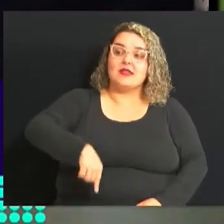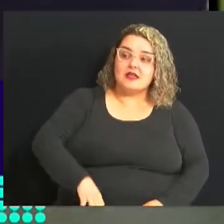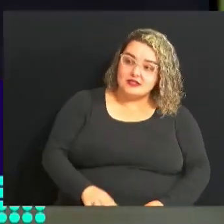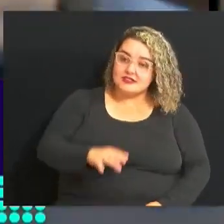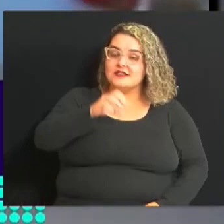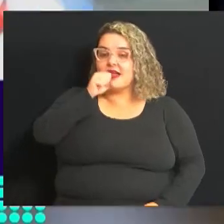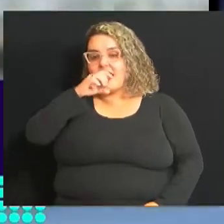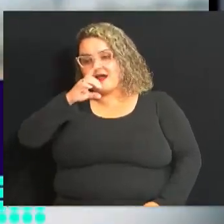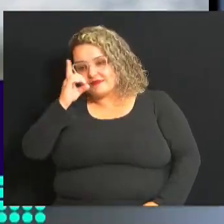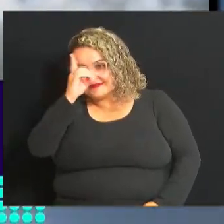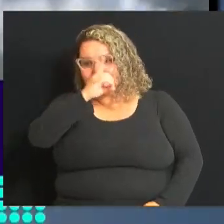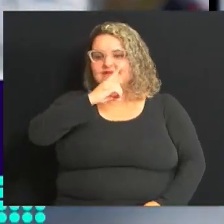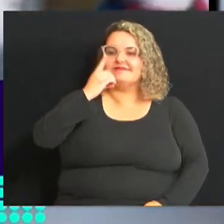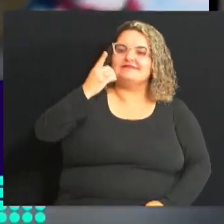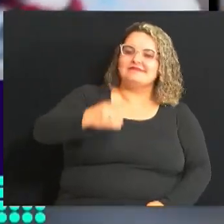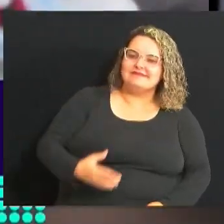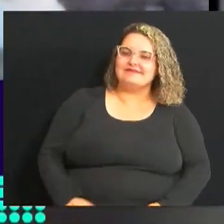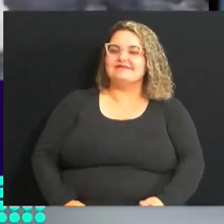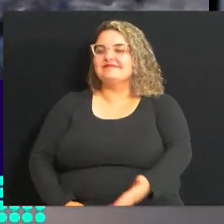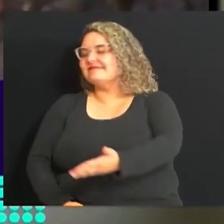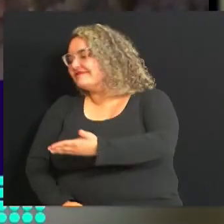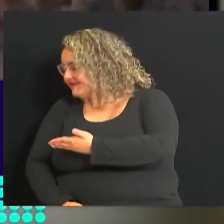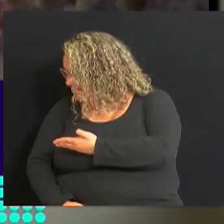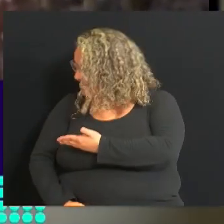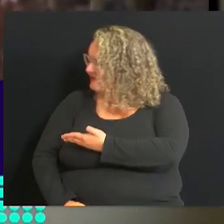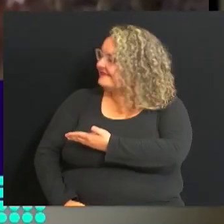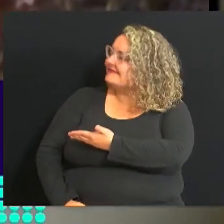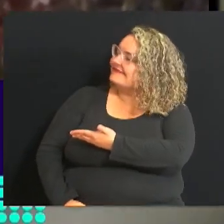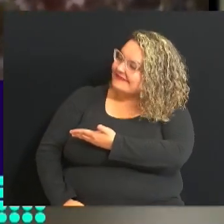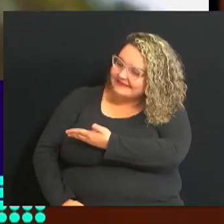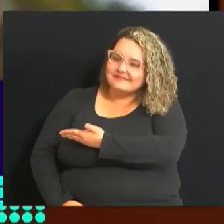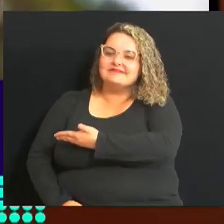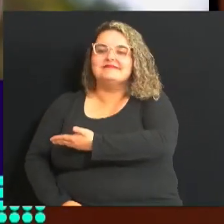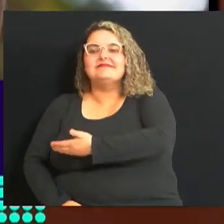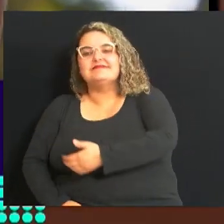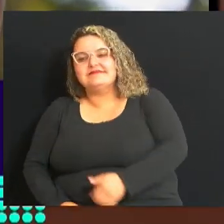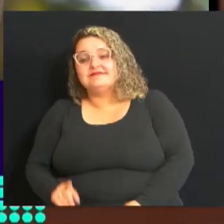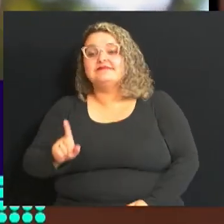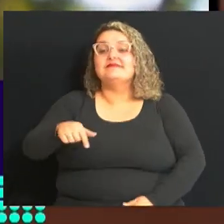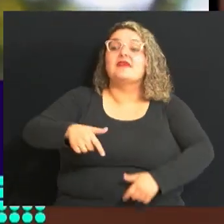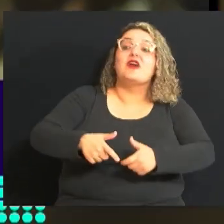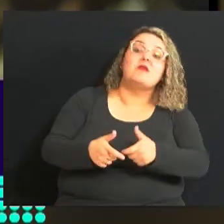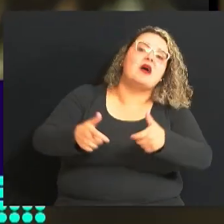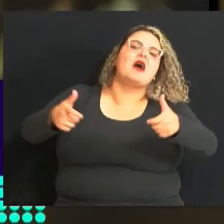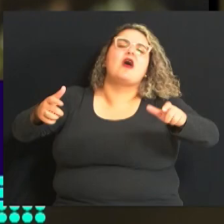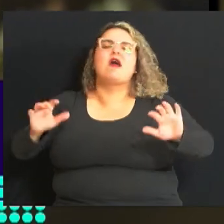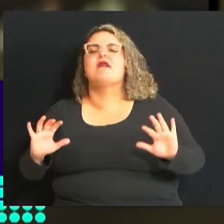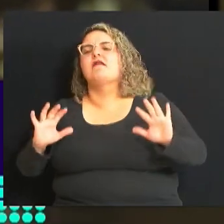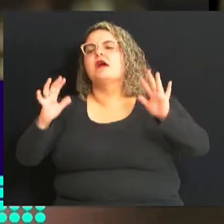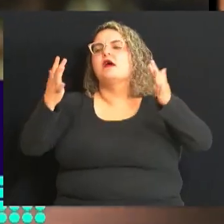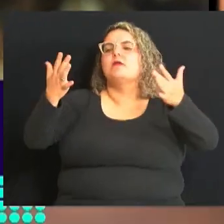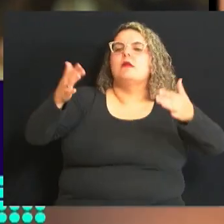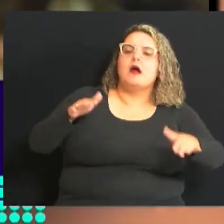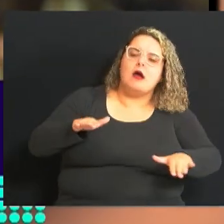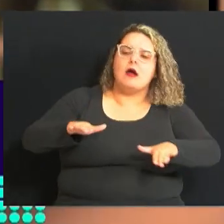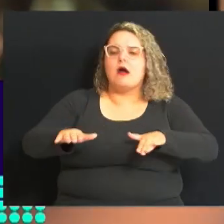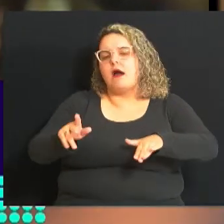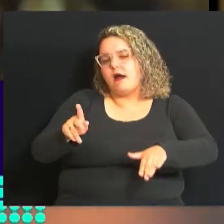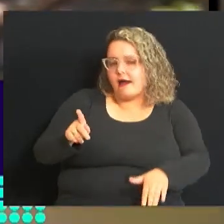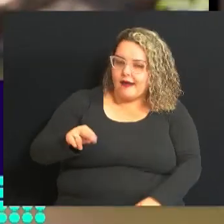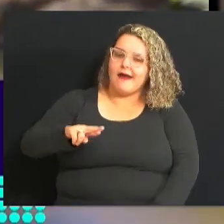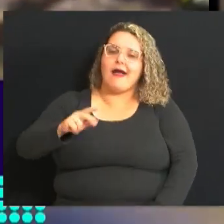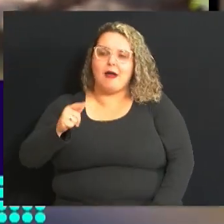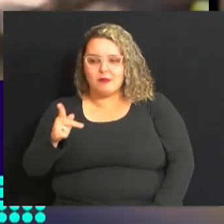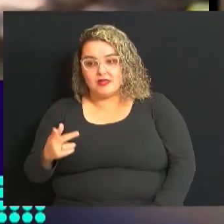o Campinas Hip Hop Festival, que é considerado um dos maiores festivais de rap do interior do estado de São